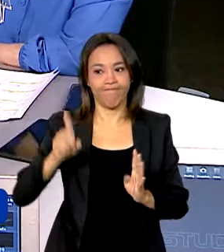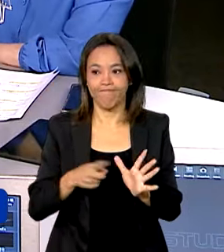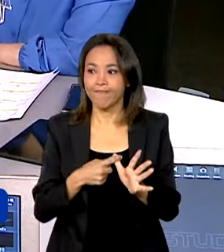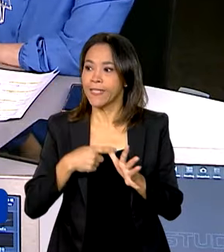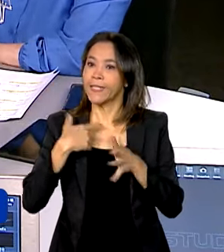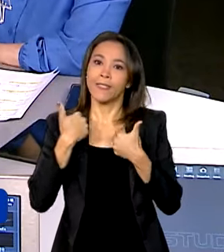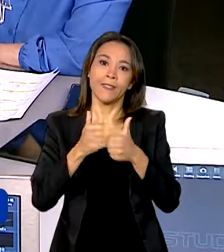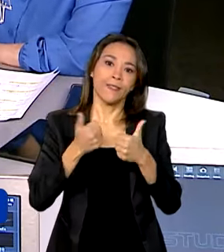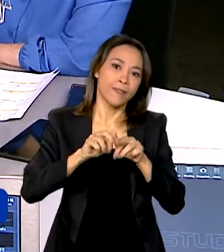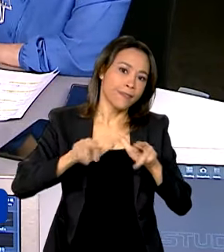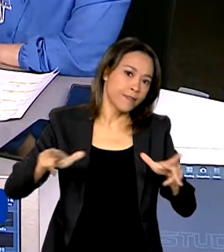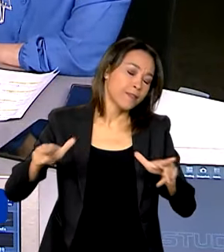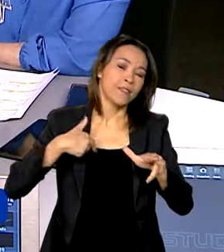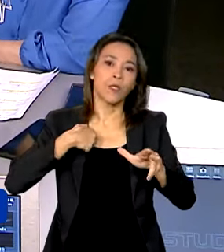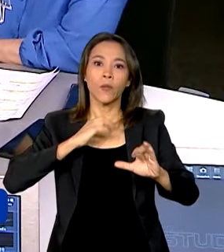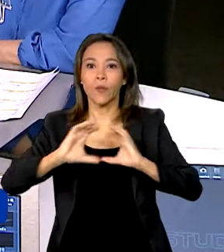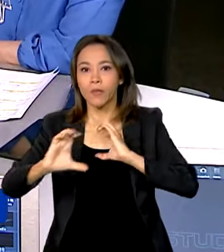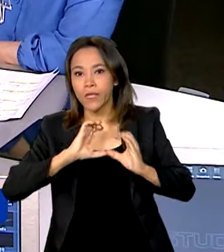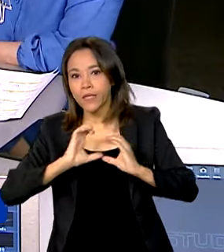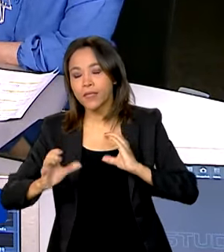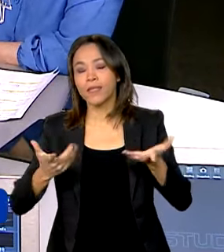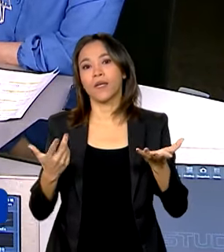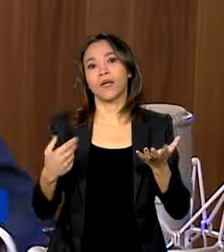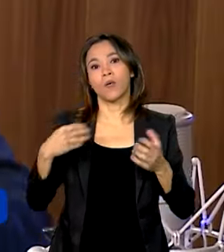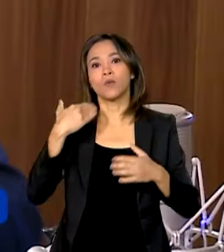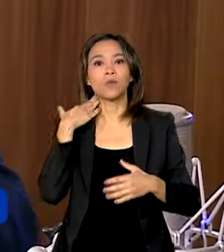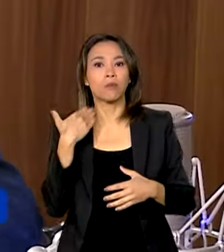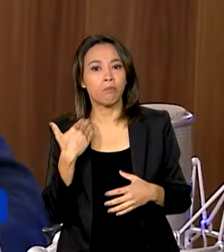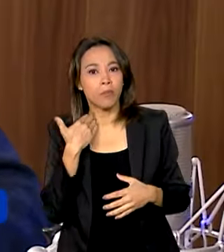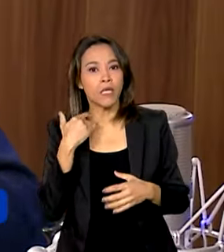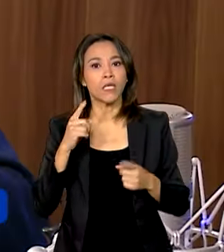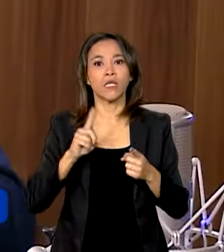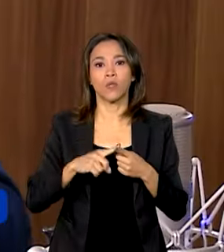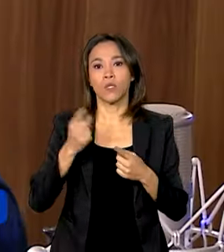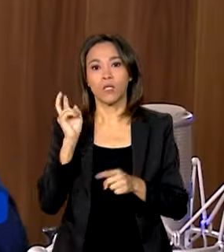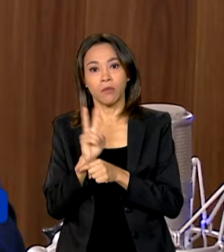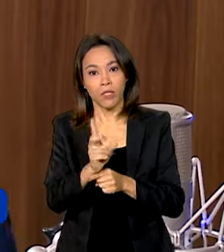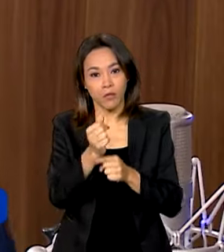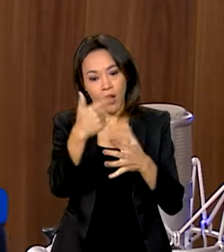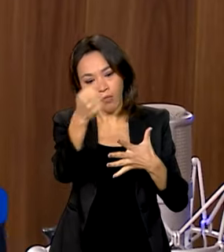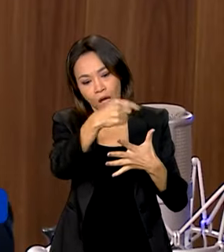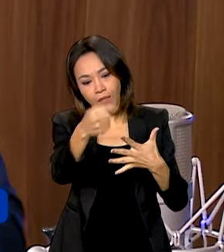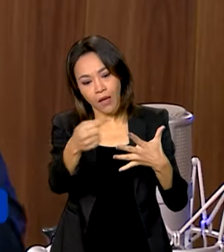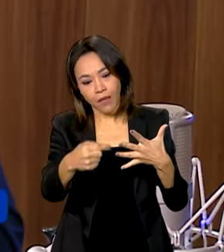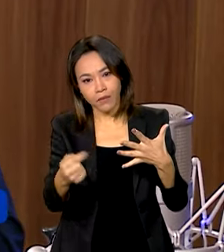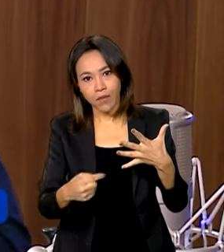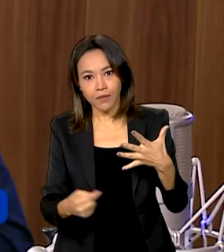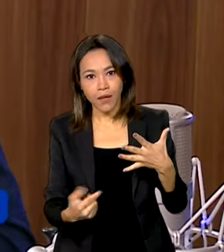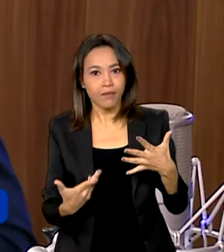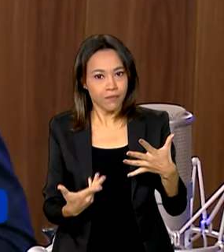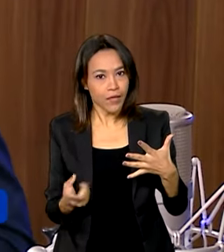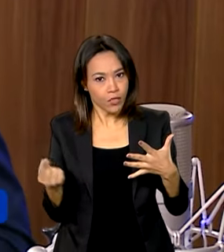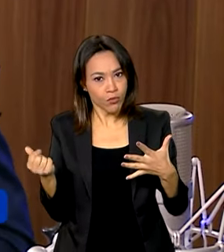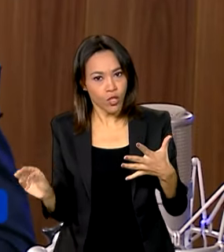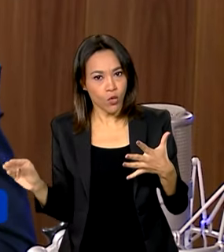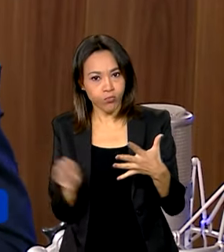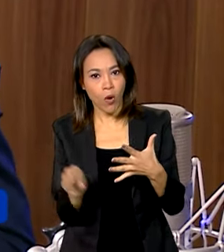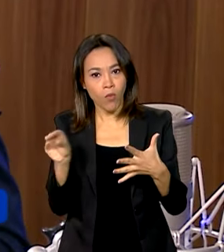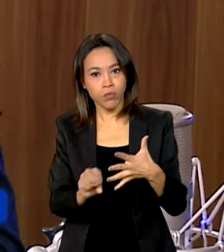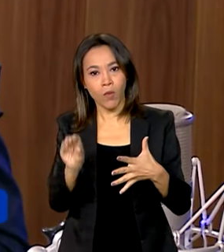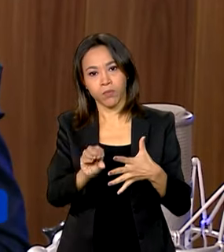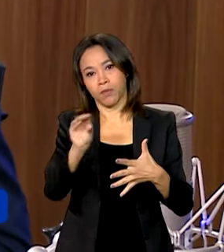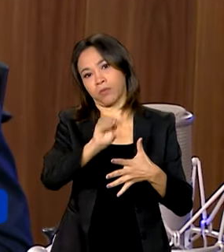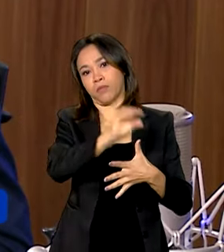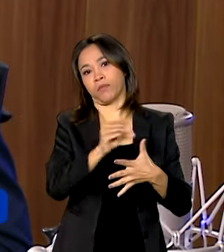transporte da comunicação né dos bancos das linhas de financiamento então bilhões são bilhões de reais aí